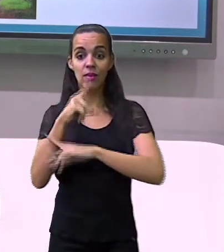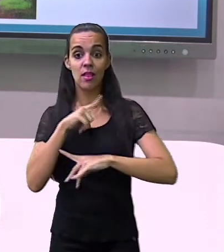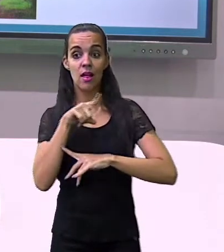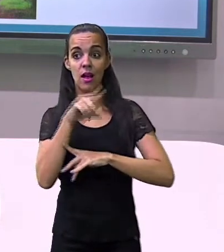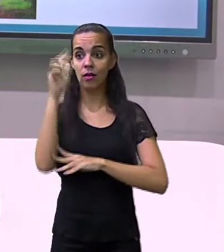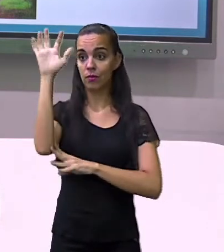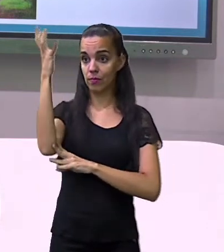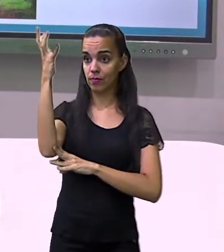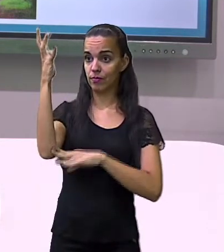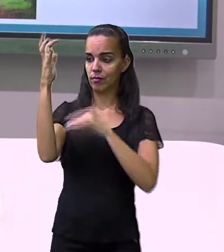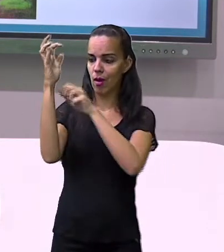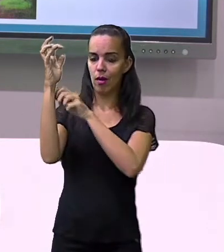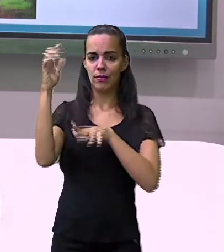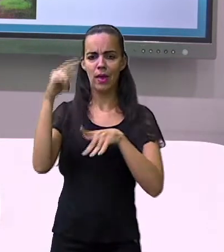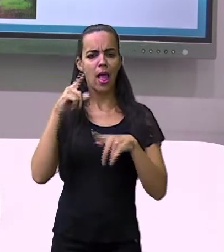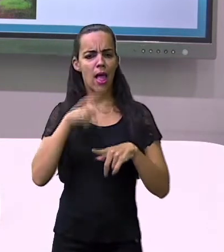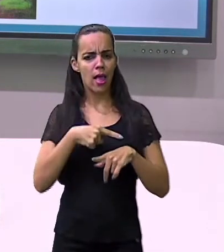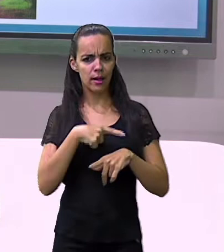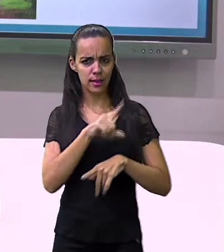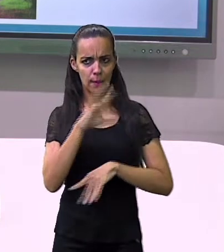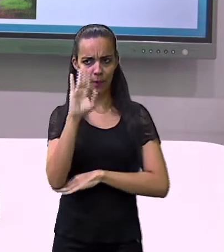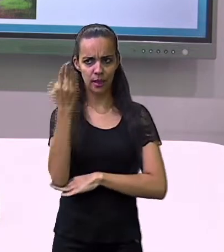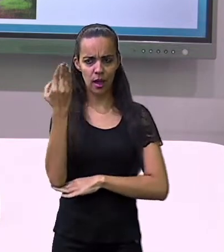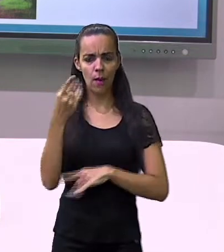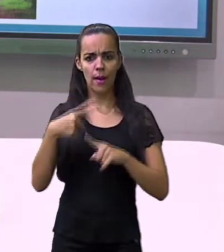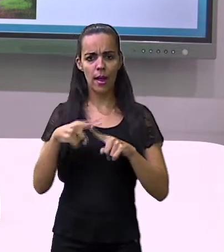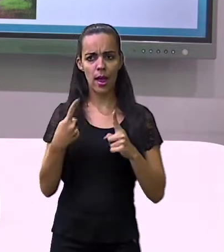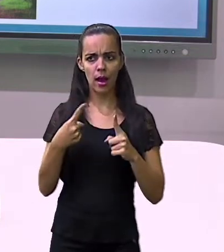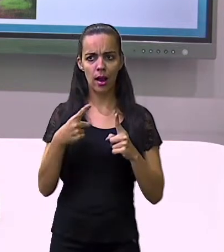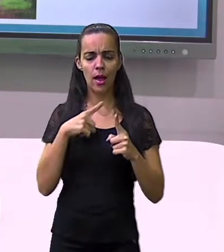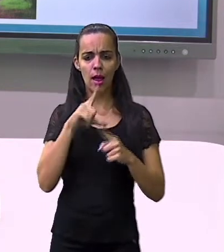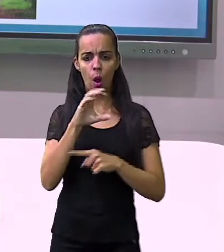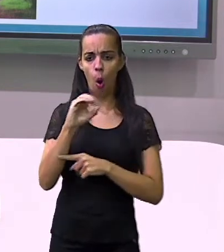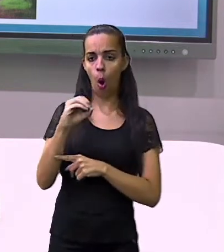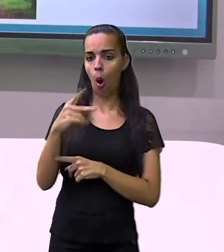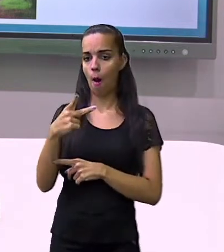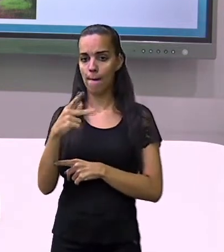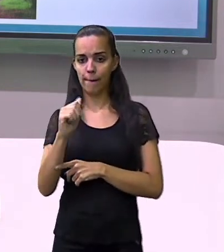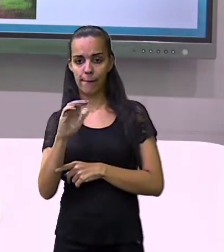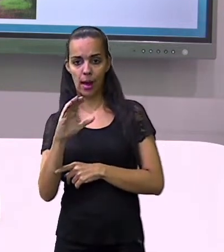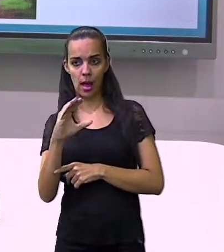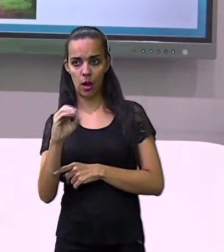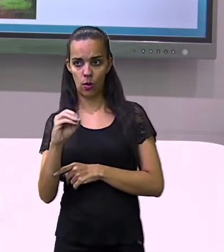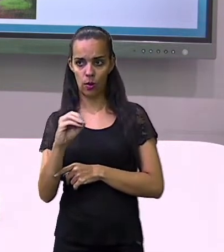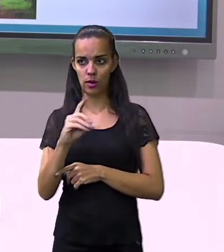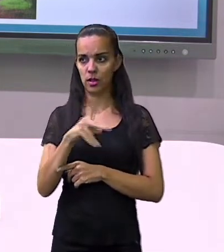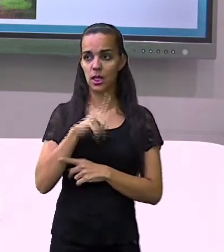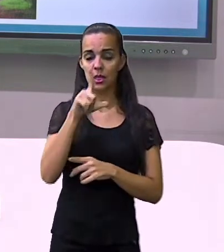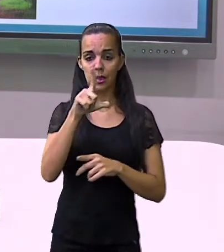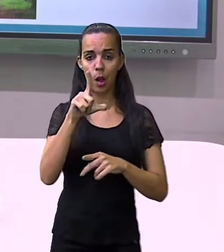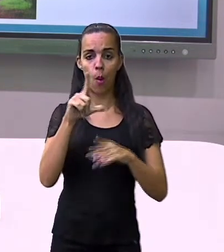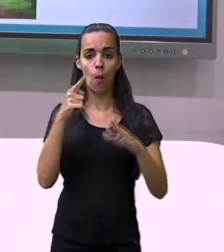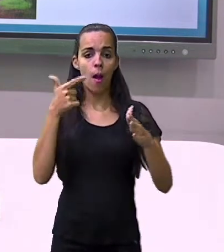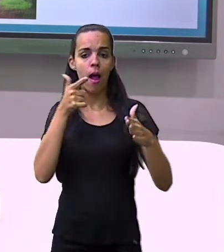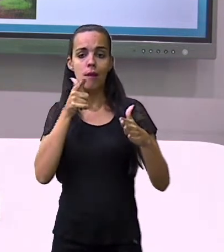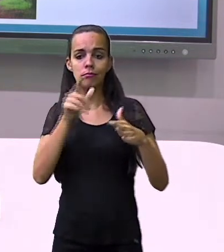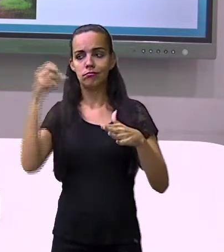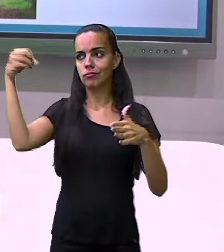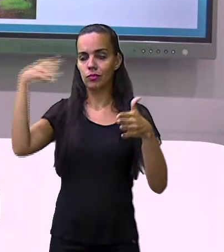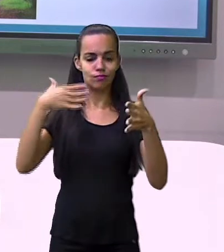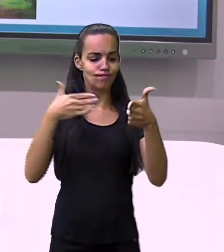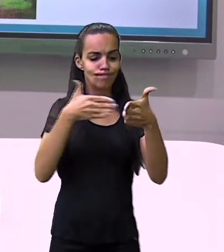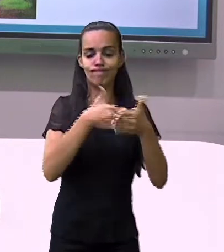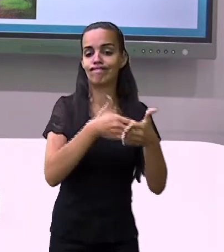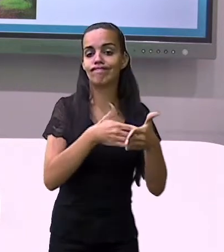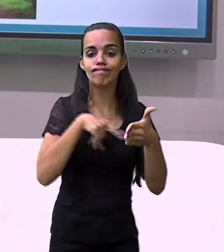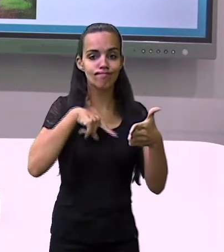é um material opaco. Por ela ser um material opaco, a luz, ela não consegue atravessar a